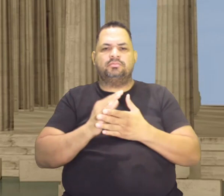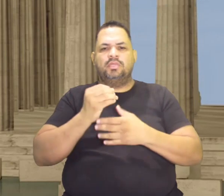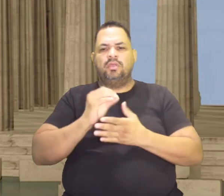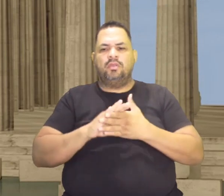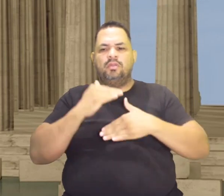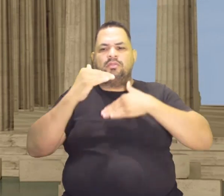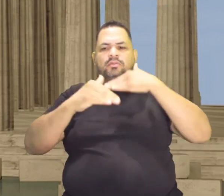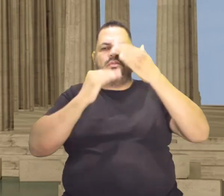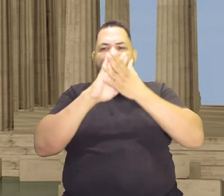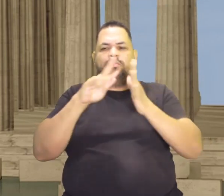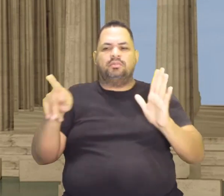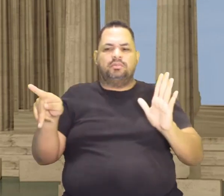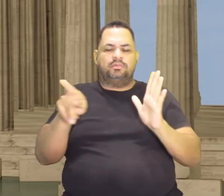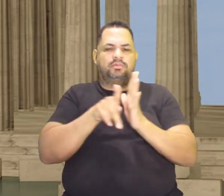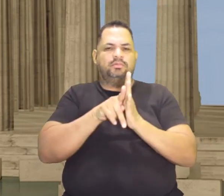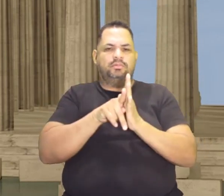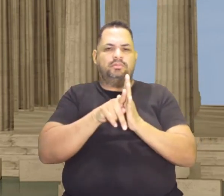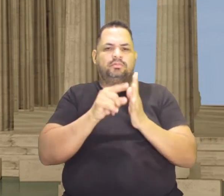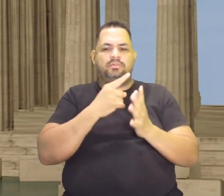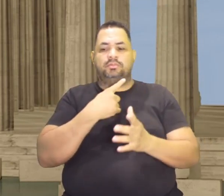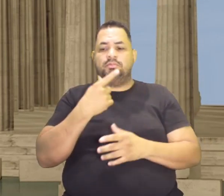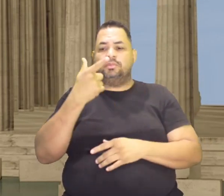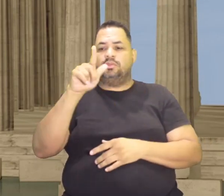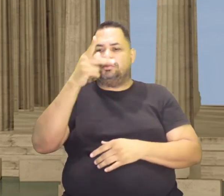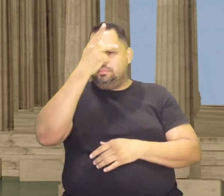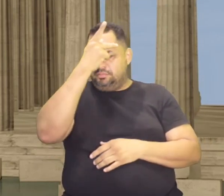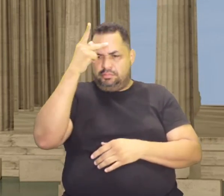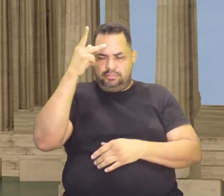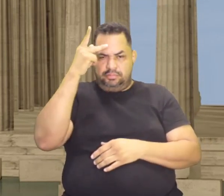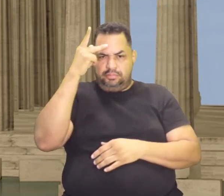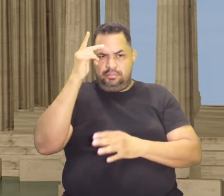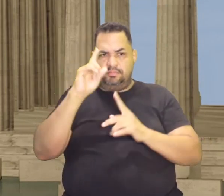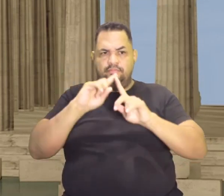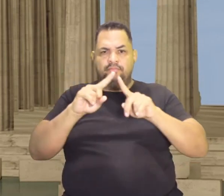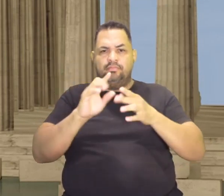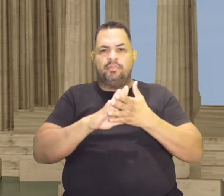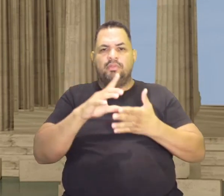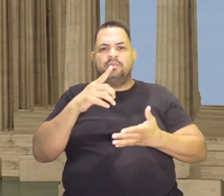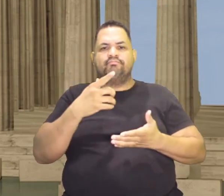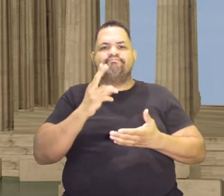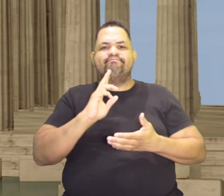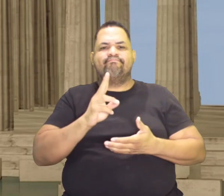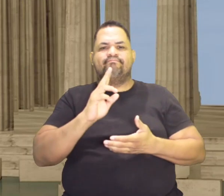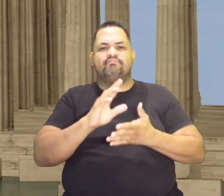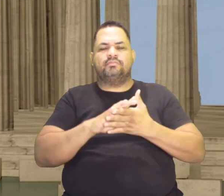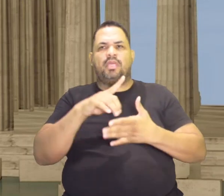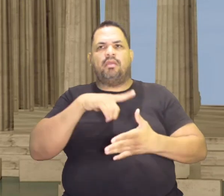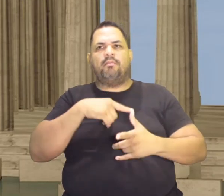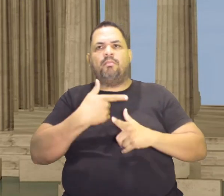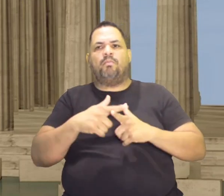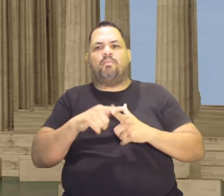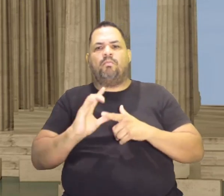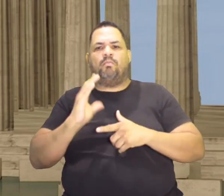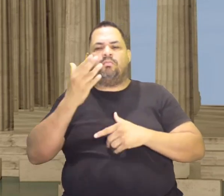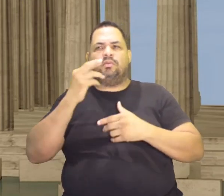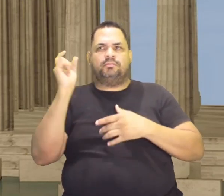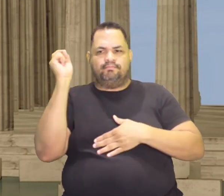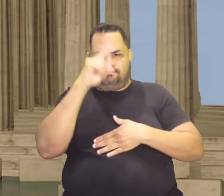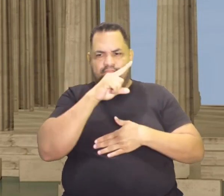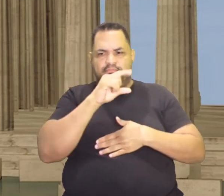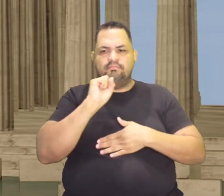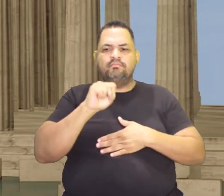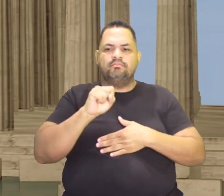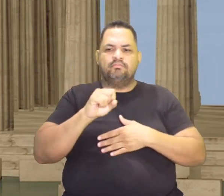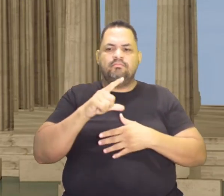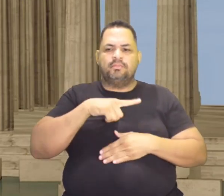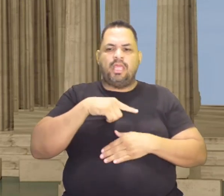do outro ali que está em torno do meu convívio. Mas eu tenho sempre colocar, ó, tem problemas que eu tenho que resolver que é difícil,